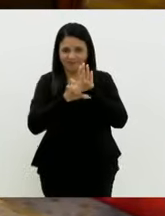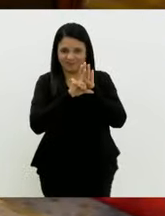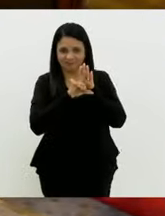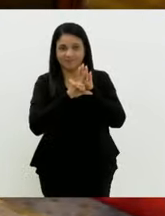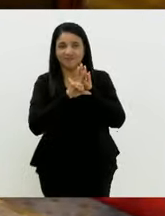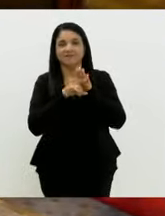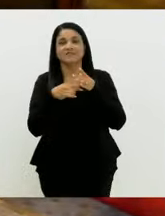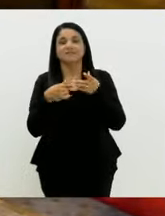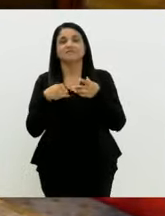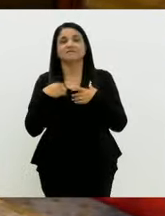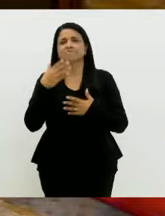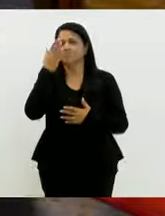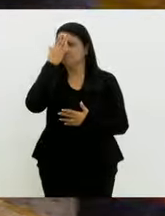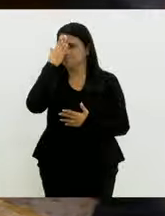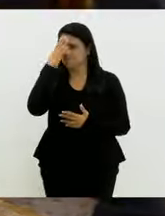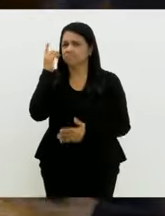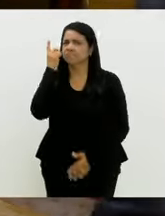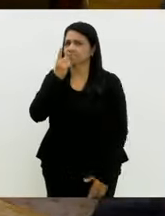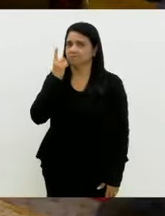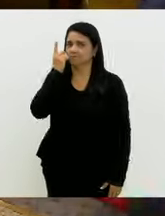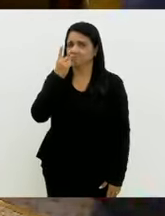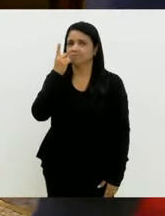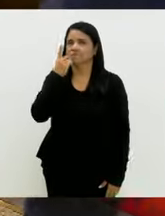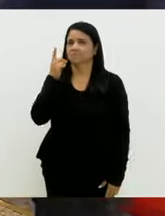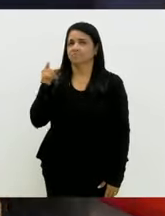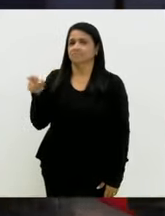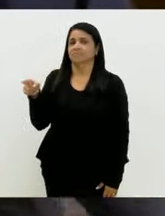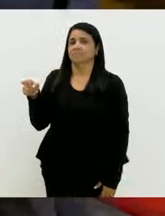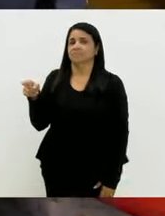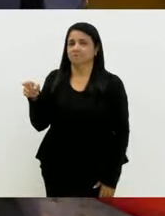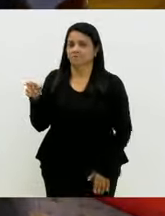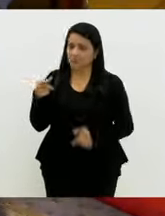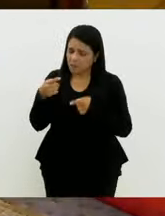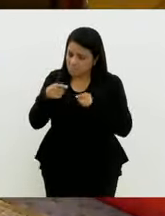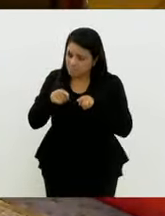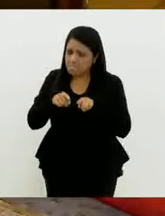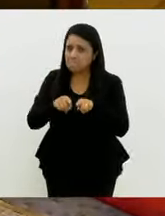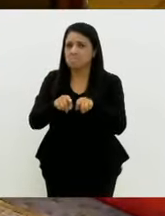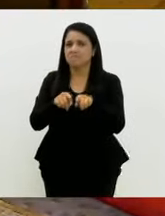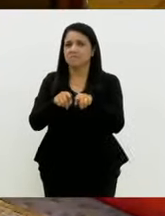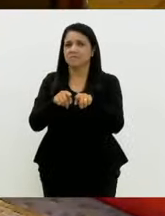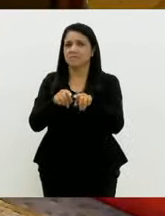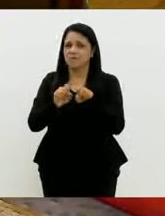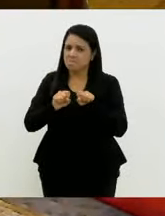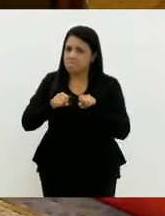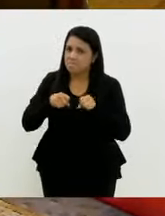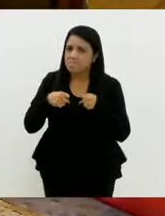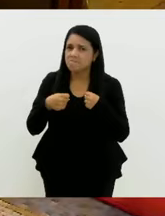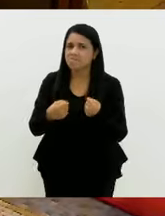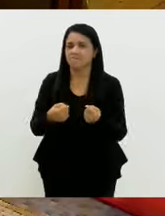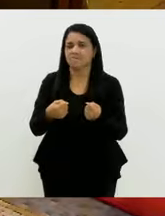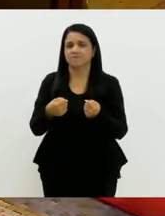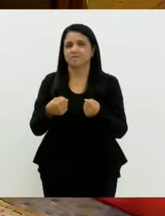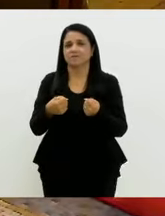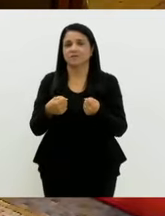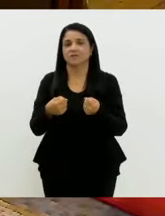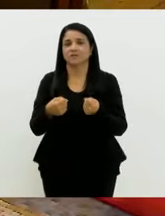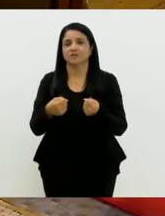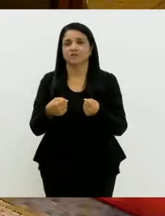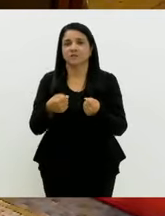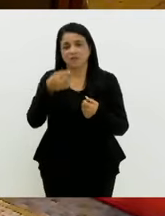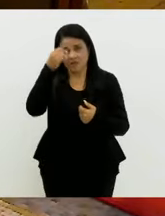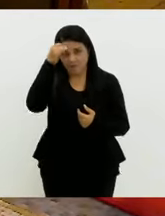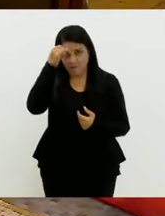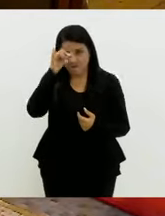Sei que o deputado é uma das bandeiras do deputado aí, a não poluição do meio ambiente,